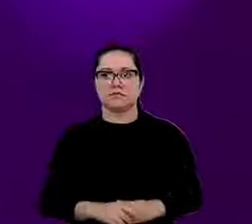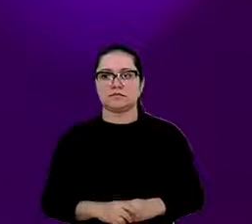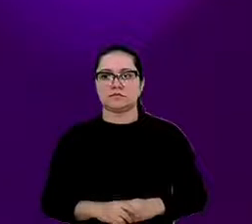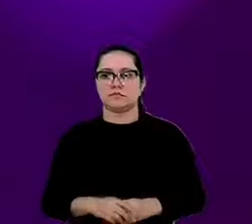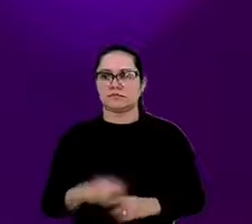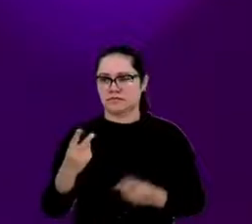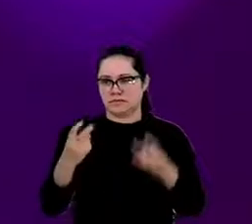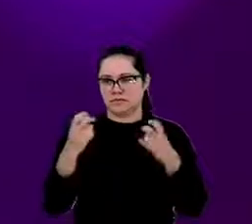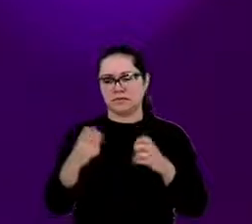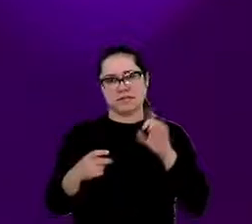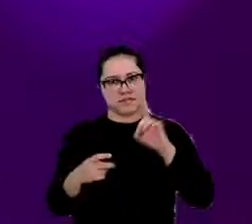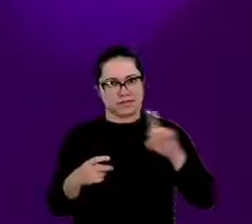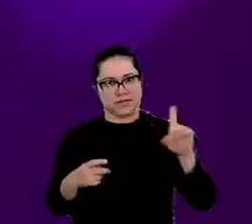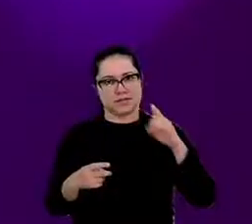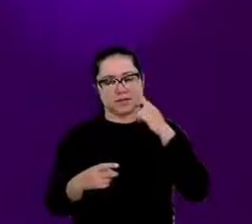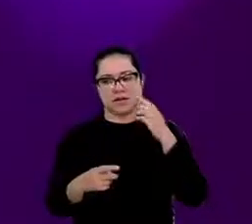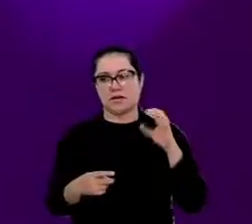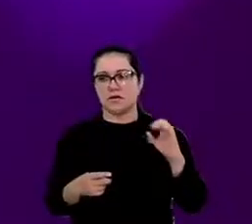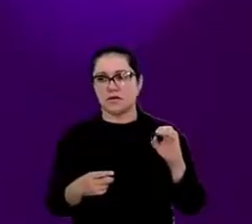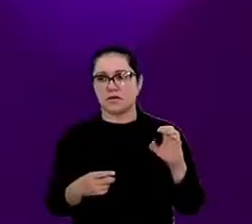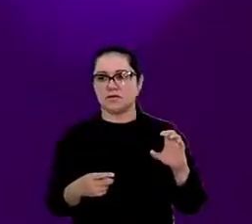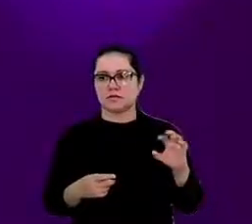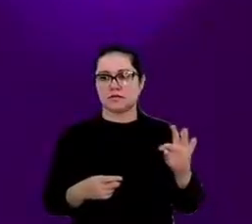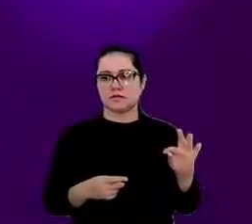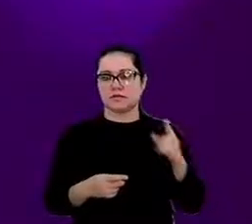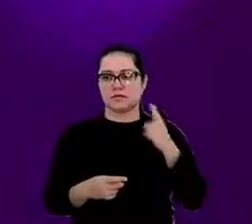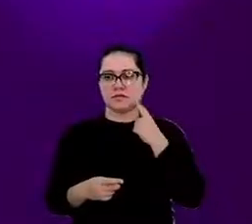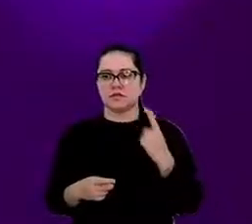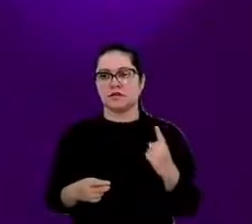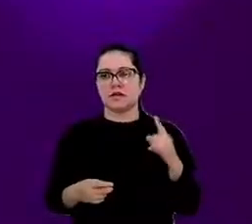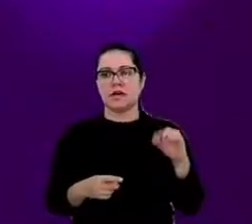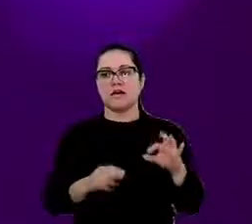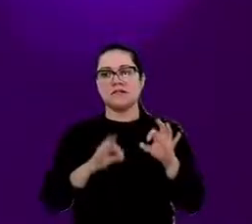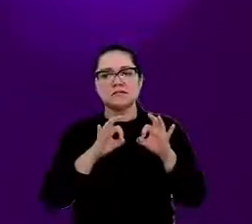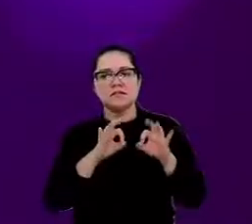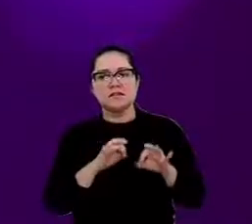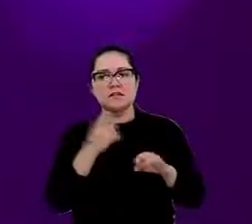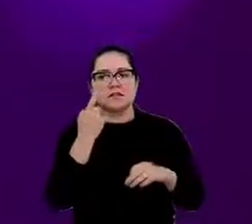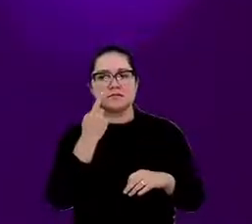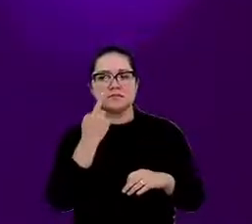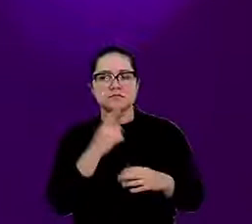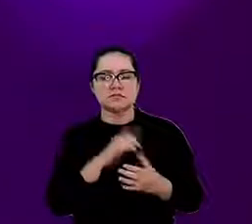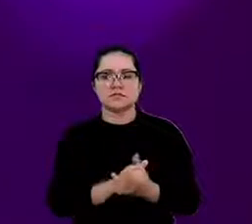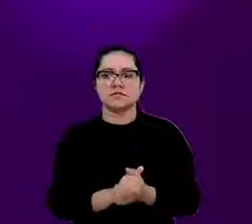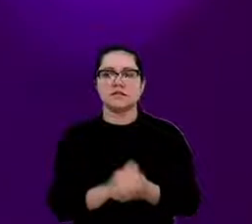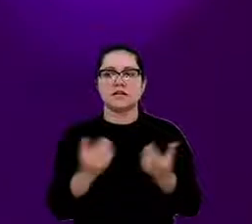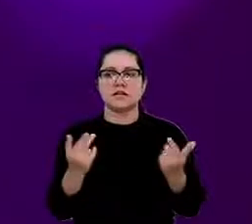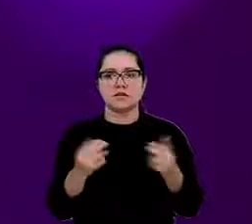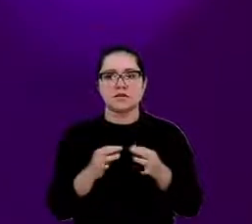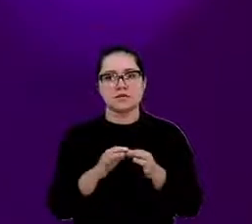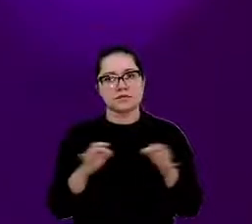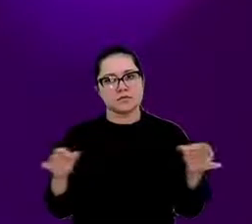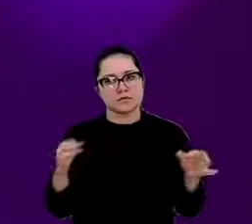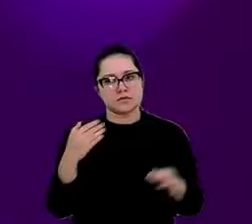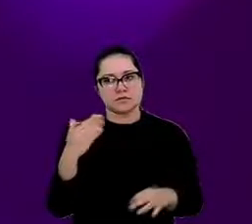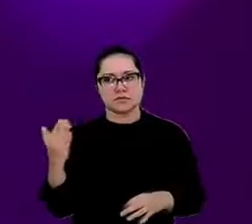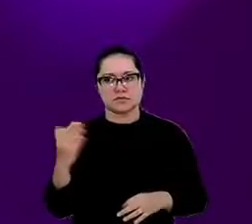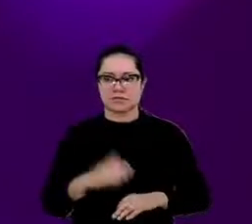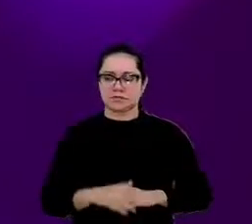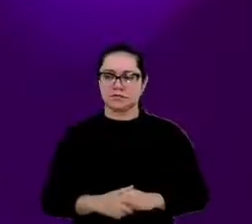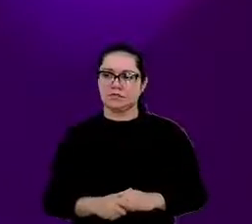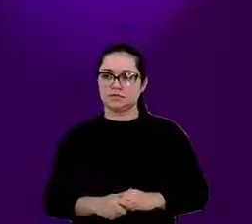à direita, os cálculos já são automáticos e são muito precisos, assim como o comprimento da estenose que você vai